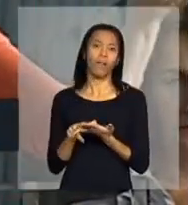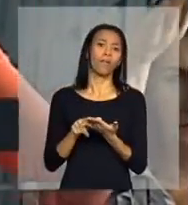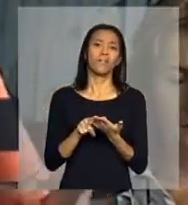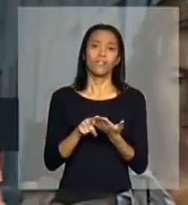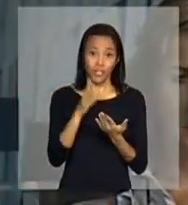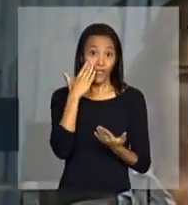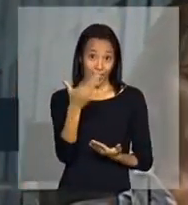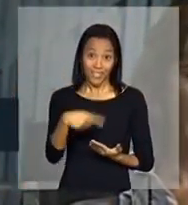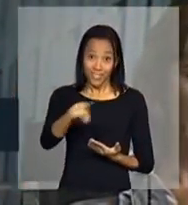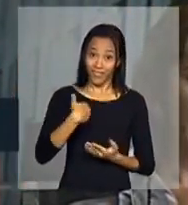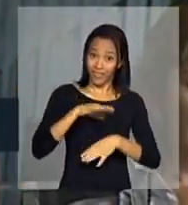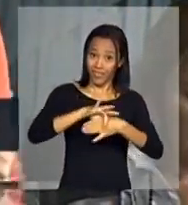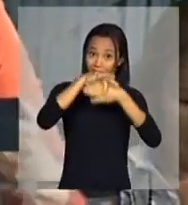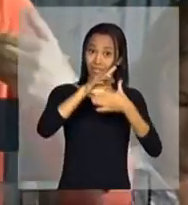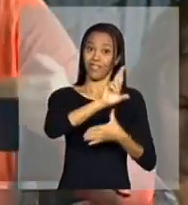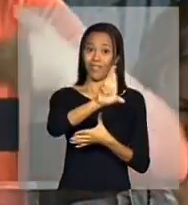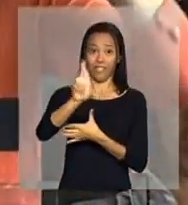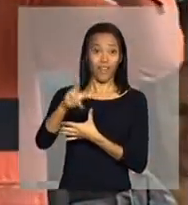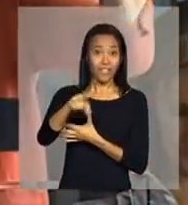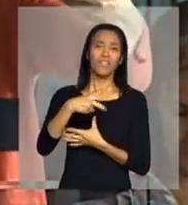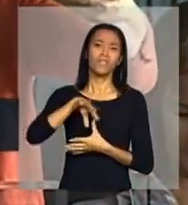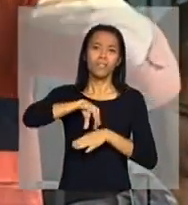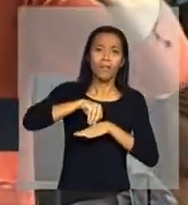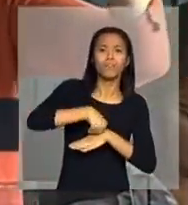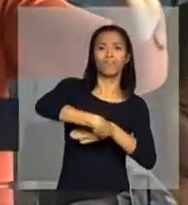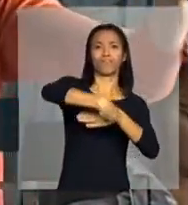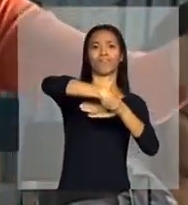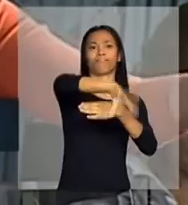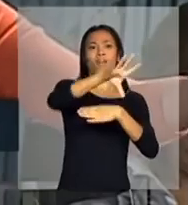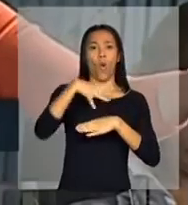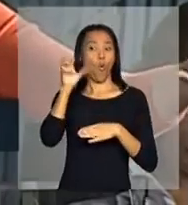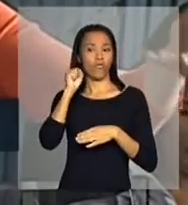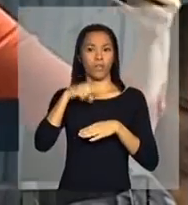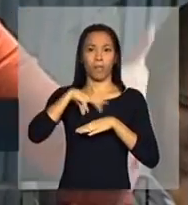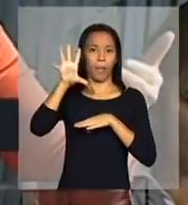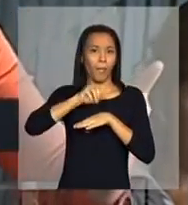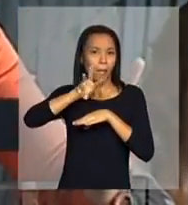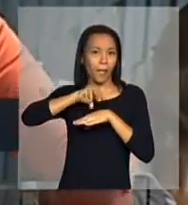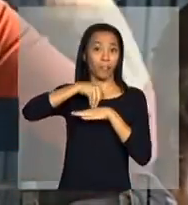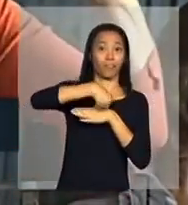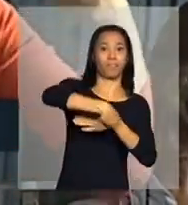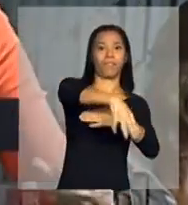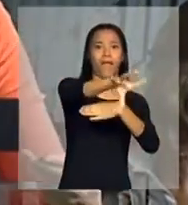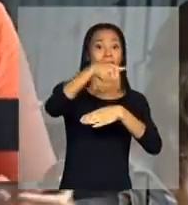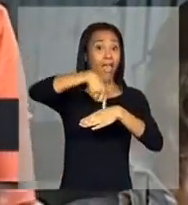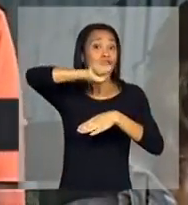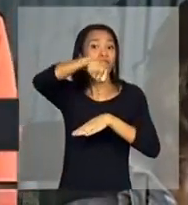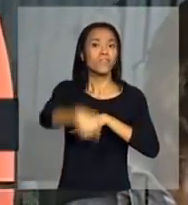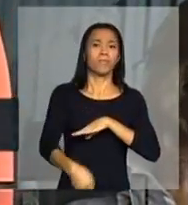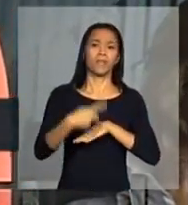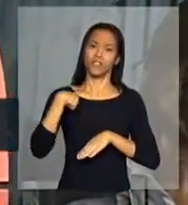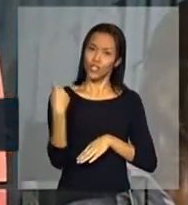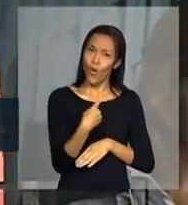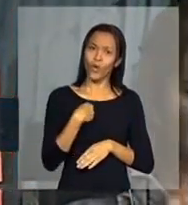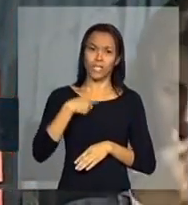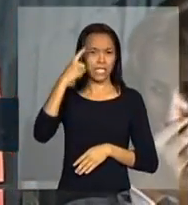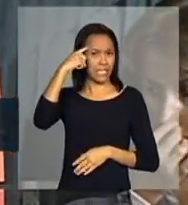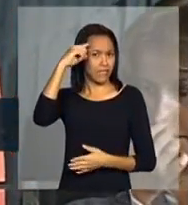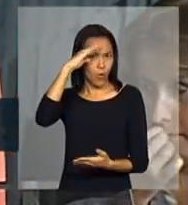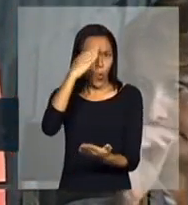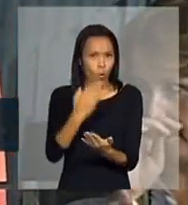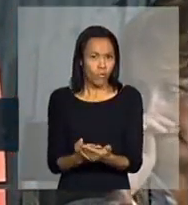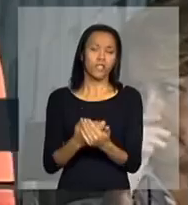todos vocês como lideranças e do que vocês vão levar às suas comunidades deve ser a firmeza das nossas convicções e do